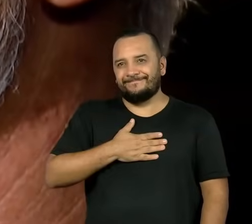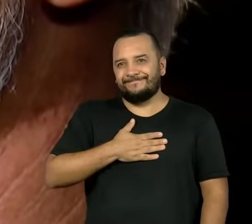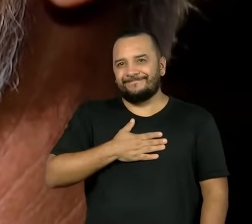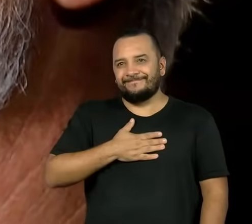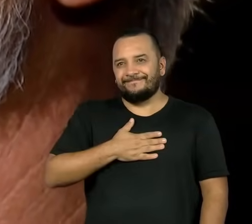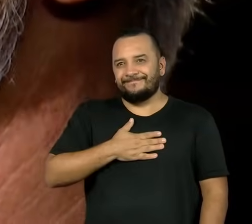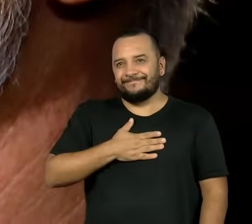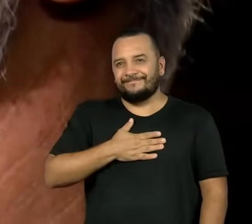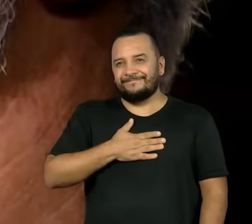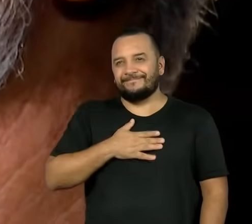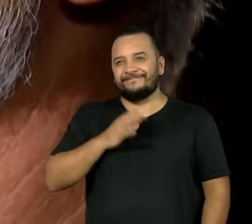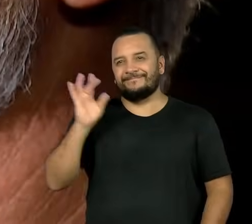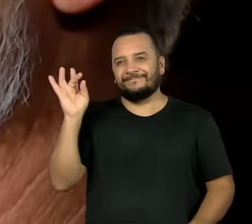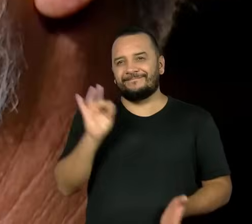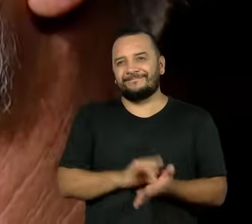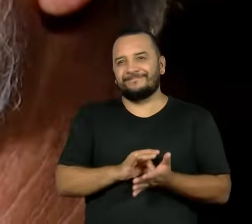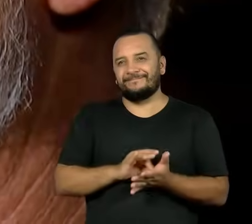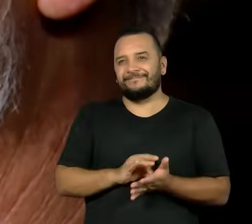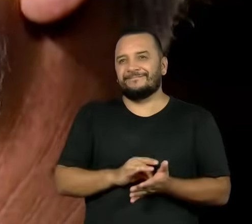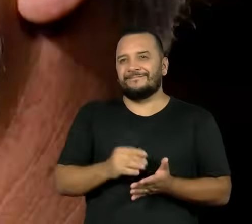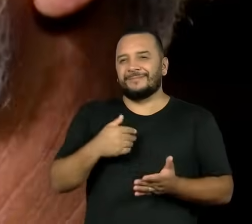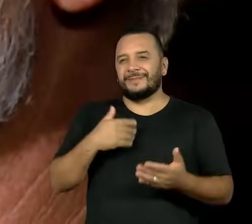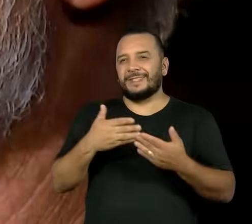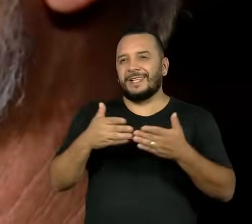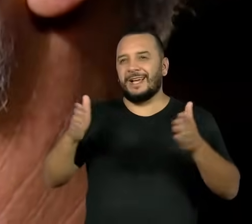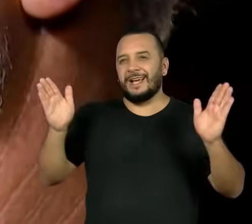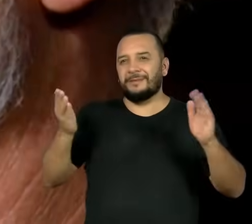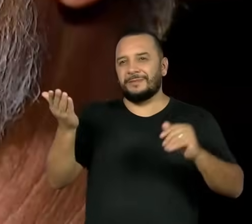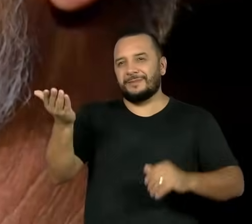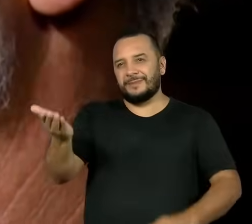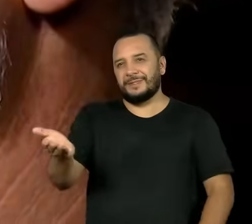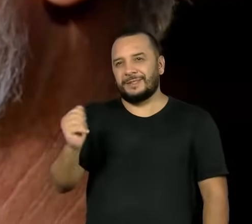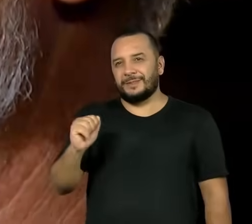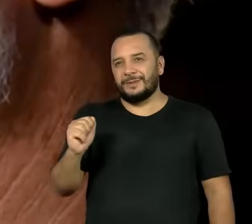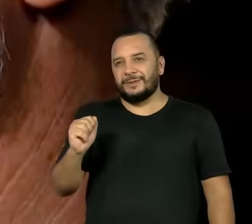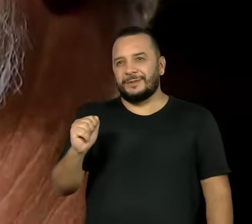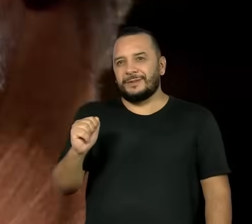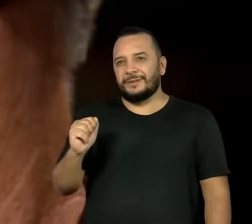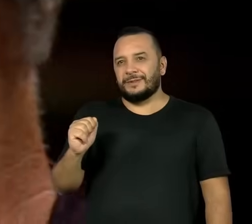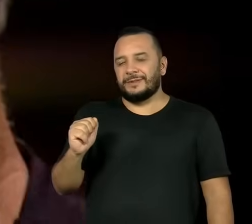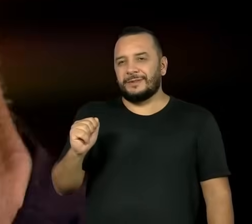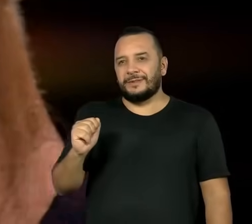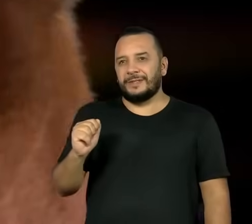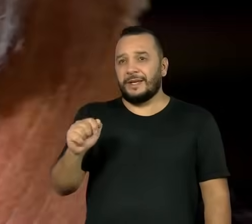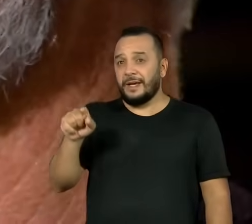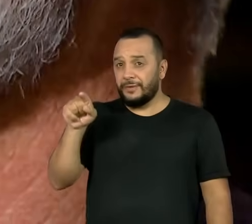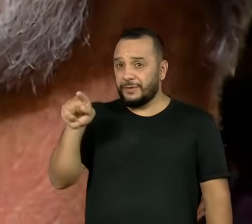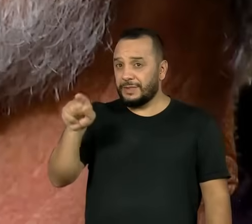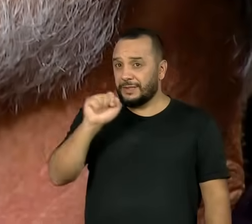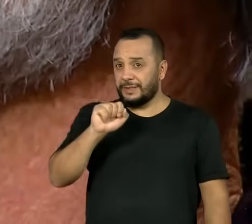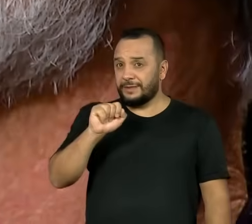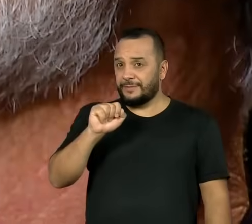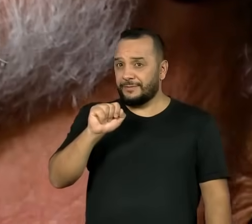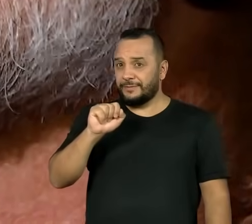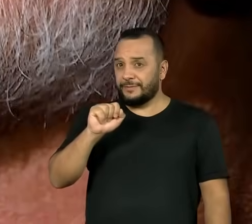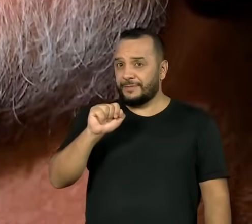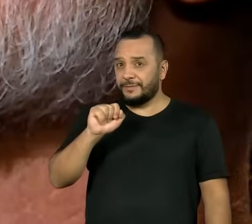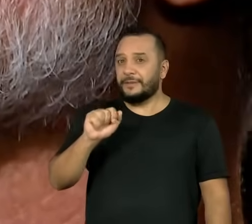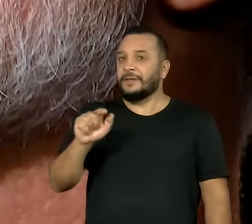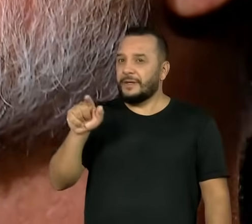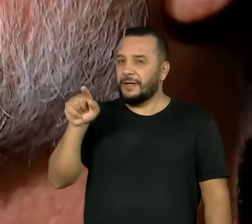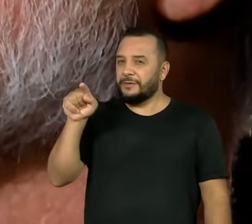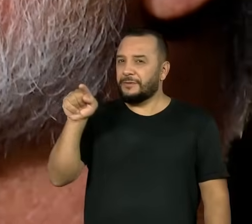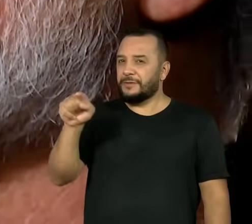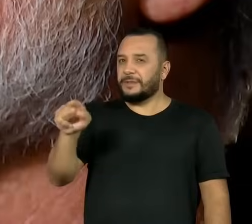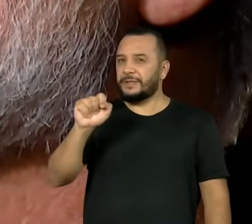quando você de fato se entrega para aquilo lá e diz, é você. Você é a